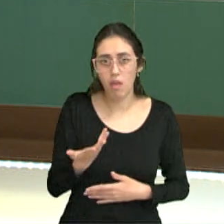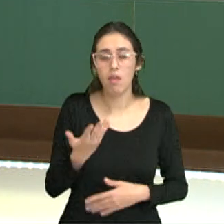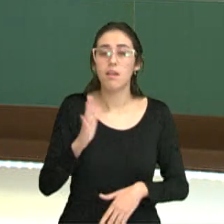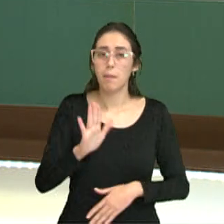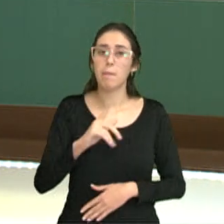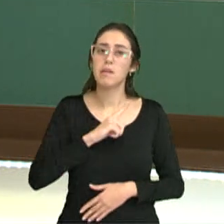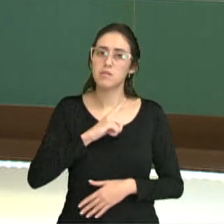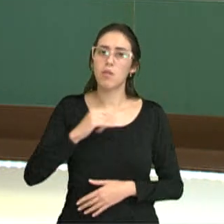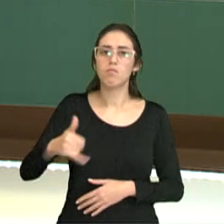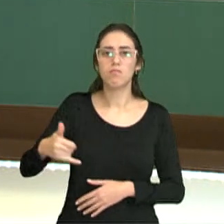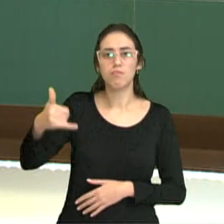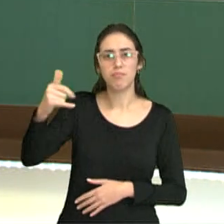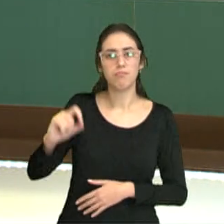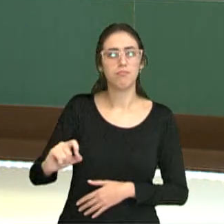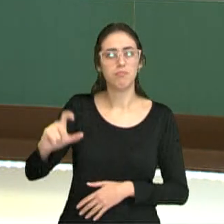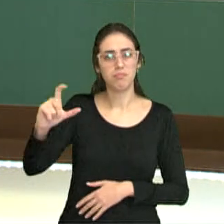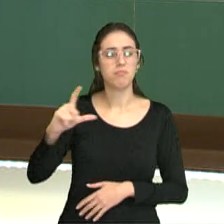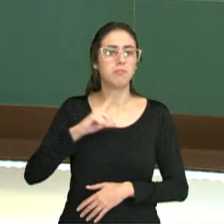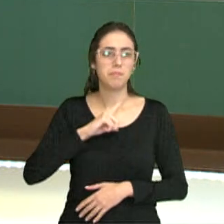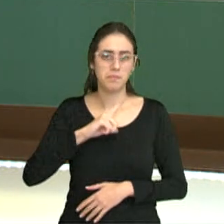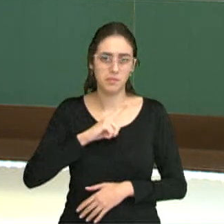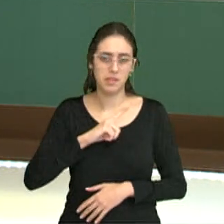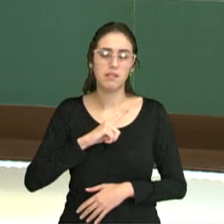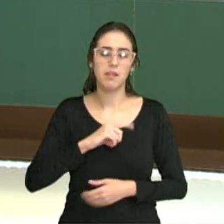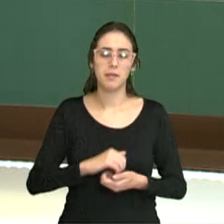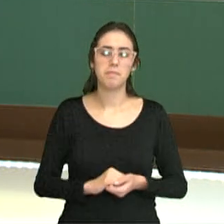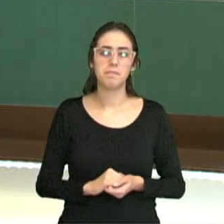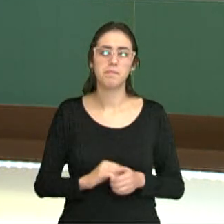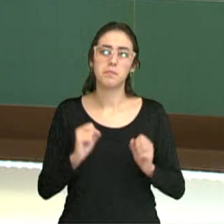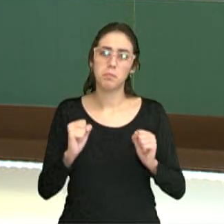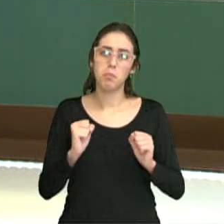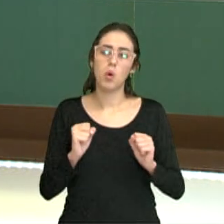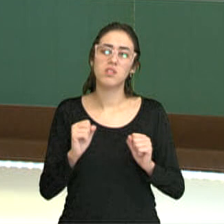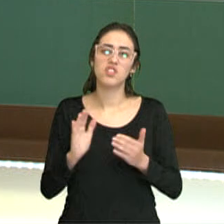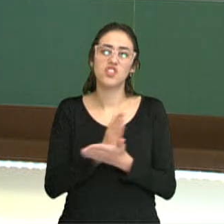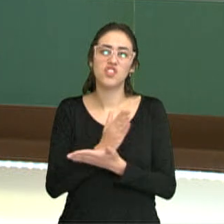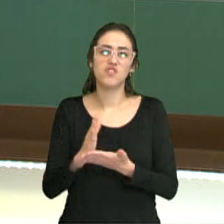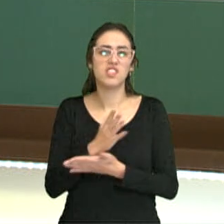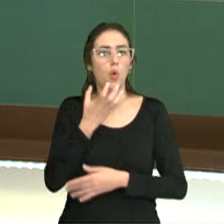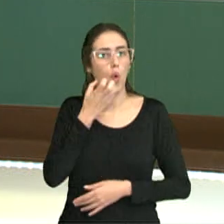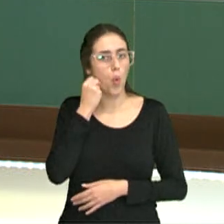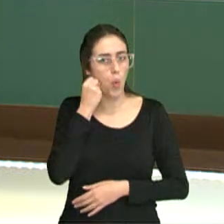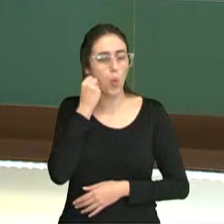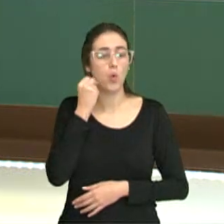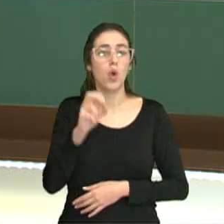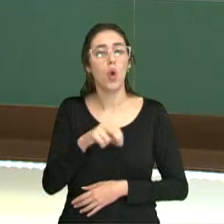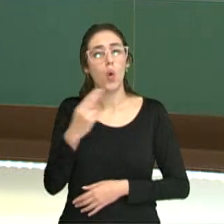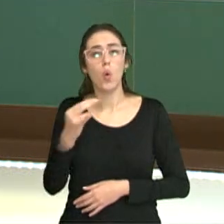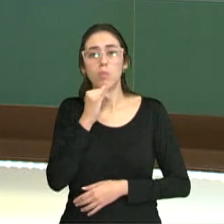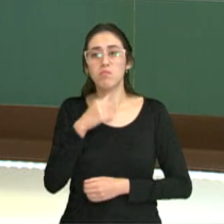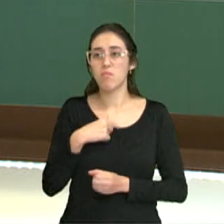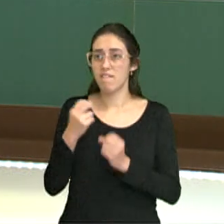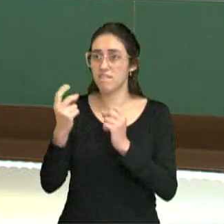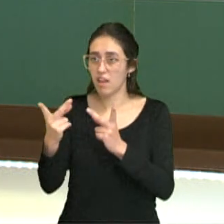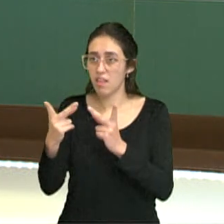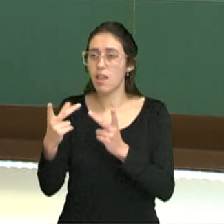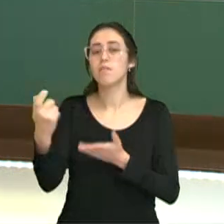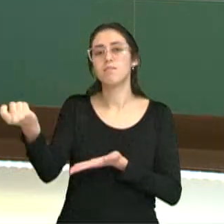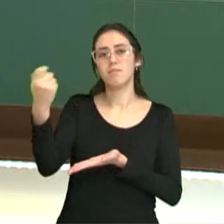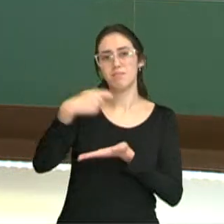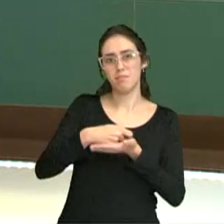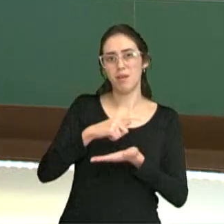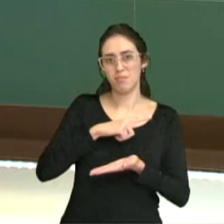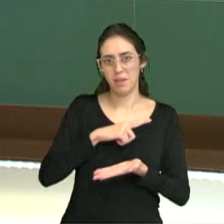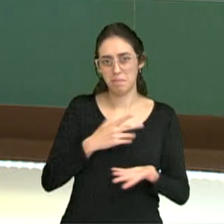um rendimento, tanto rendimento como divisão de lucros, quanto se você vender, você vai receber o valor daquela